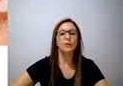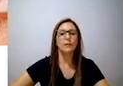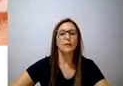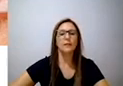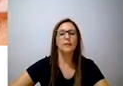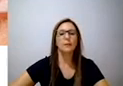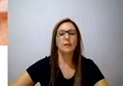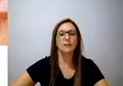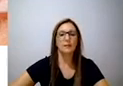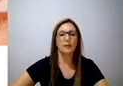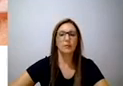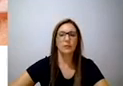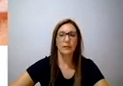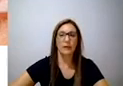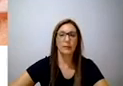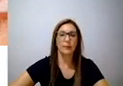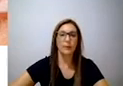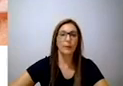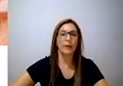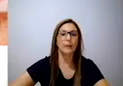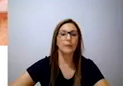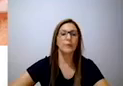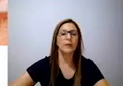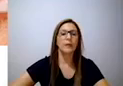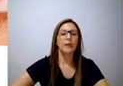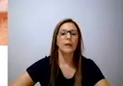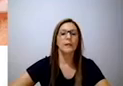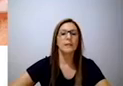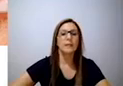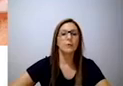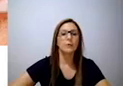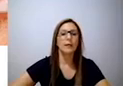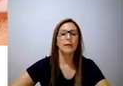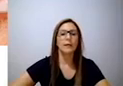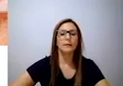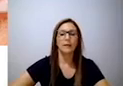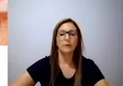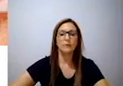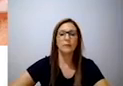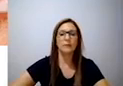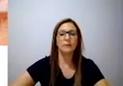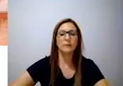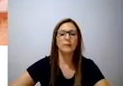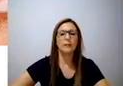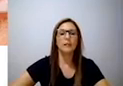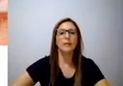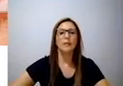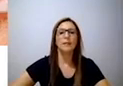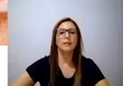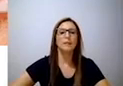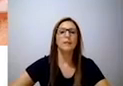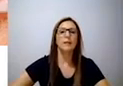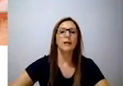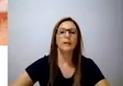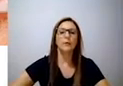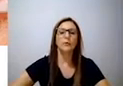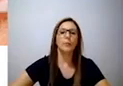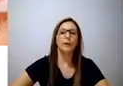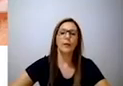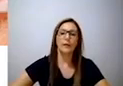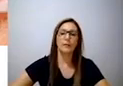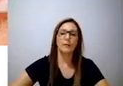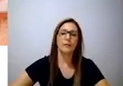2 a 3 semanas, ela é considerada primária, ela é secundária até 1 ano, e ela é terciária